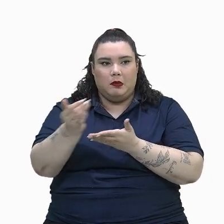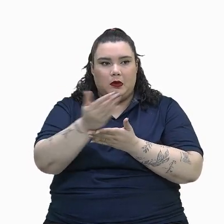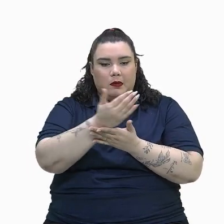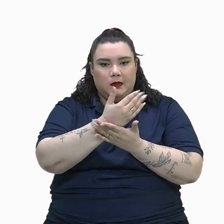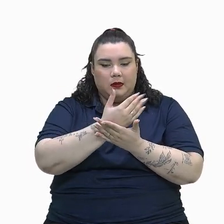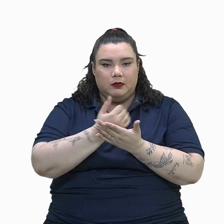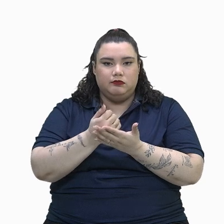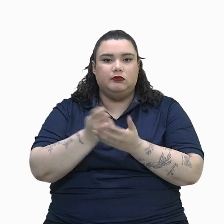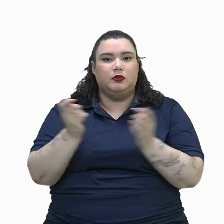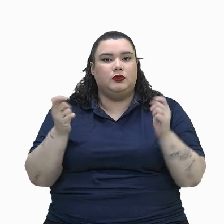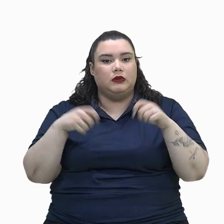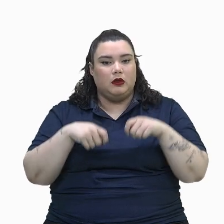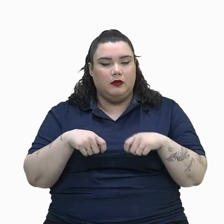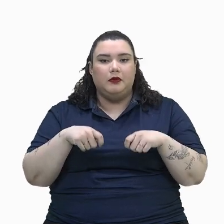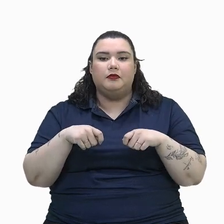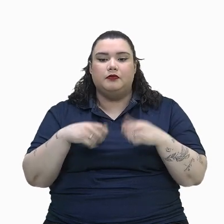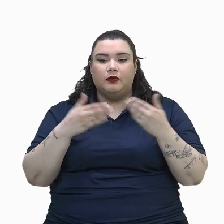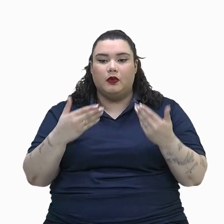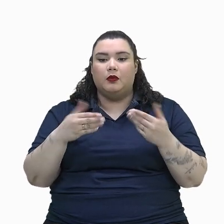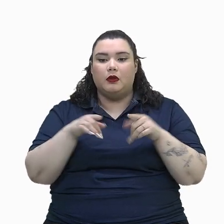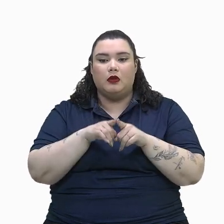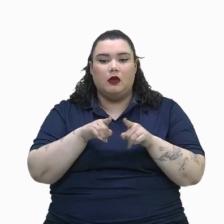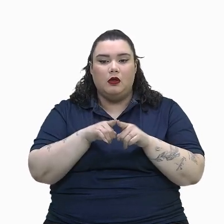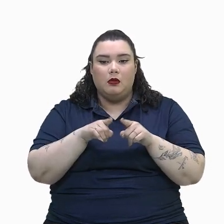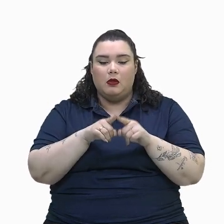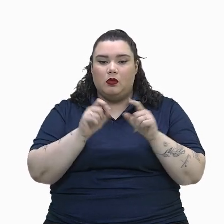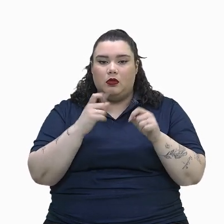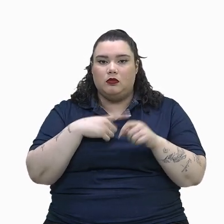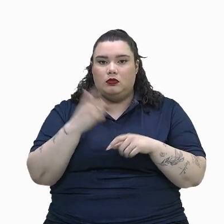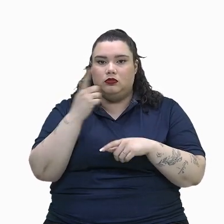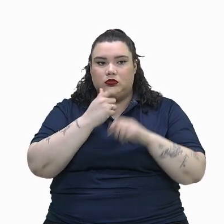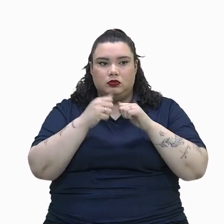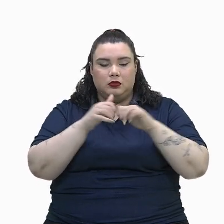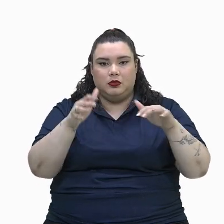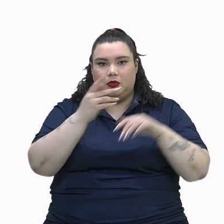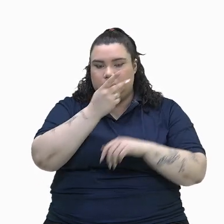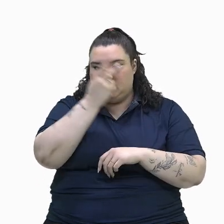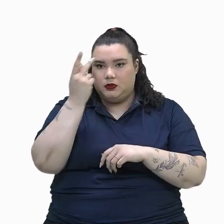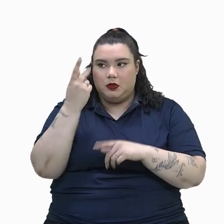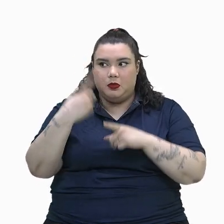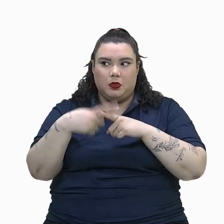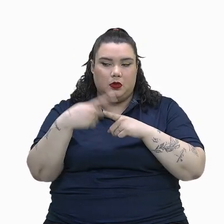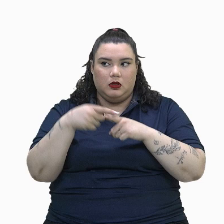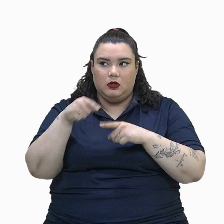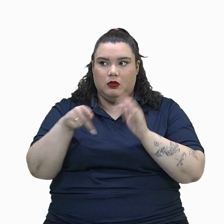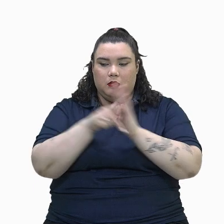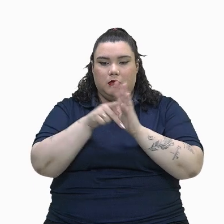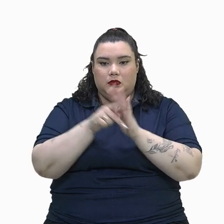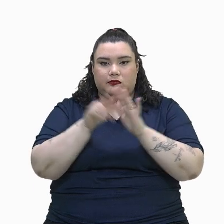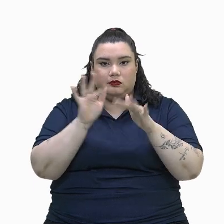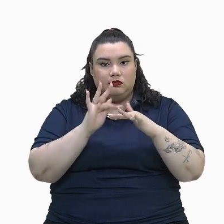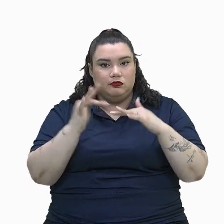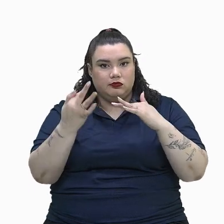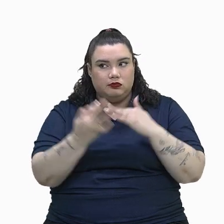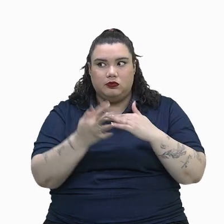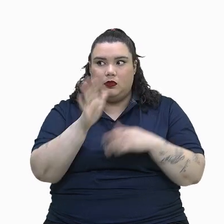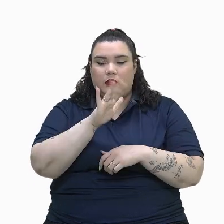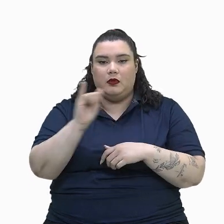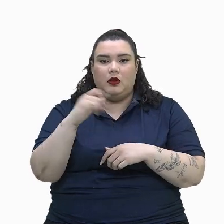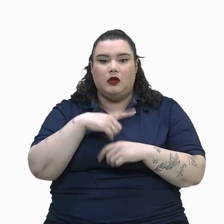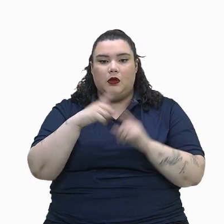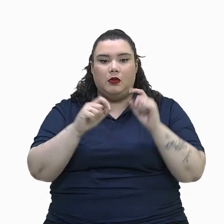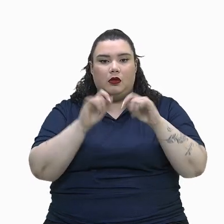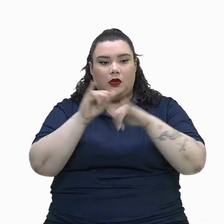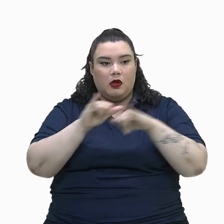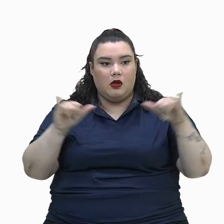esses recursos e também para atingir mais pessoas, porque através das redes sociais você lança a